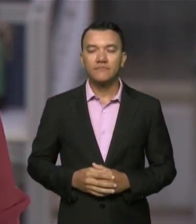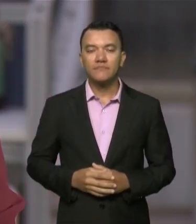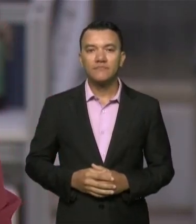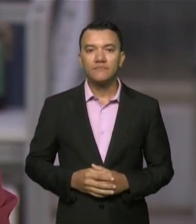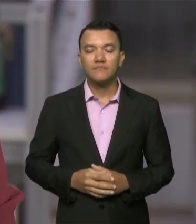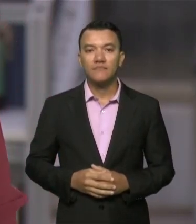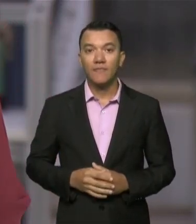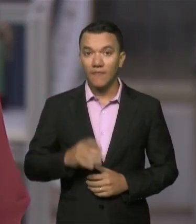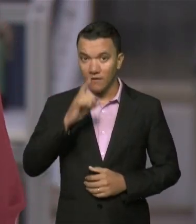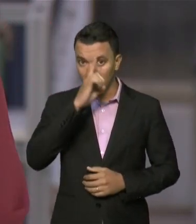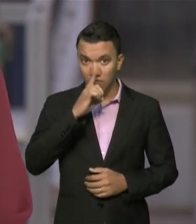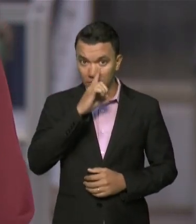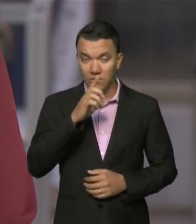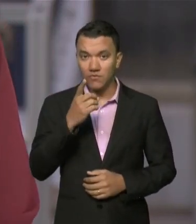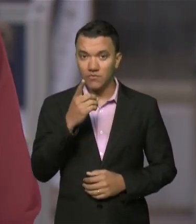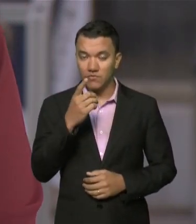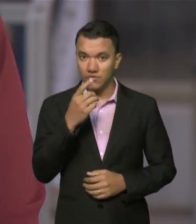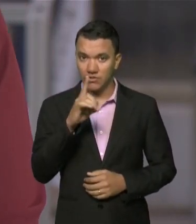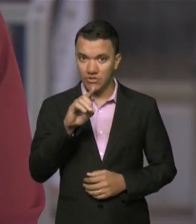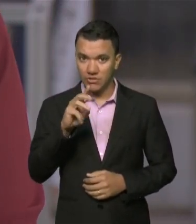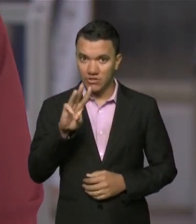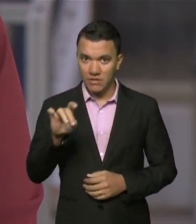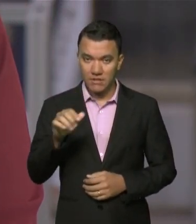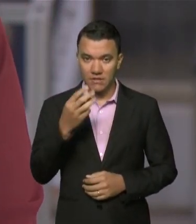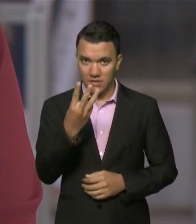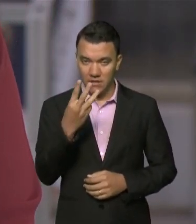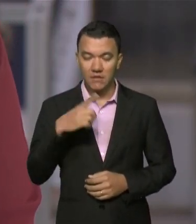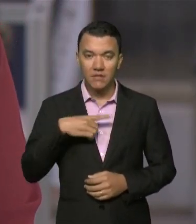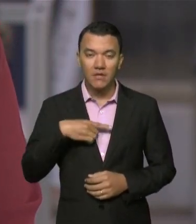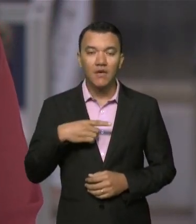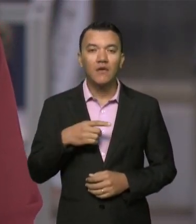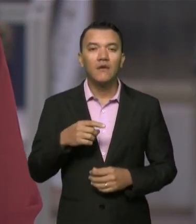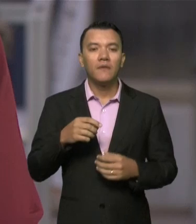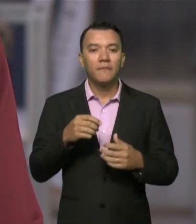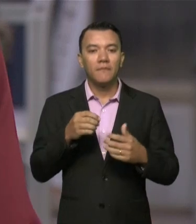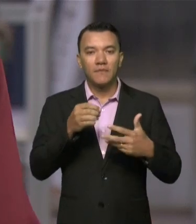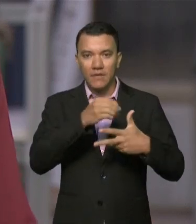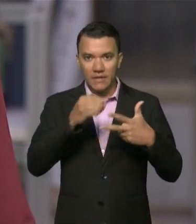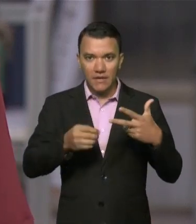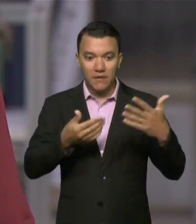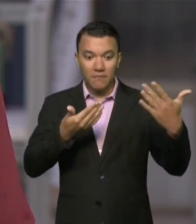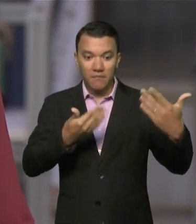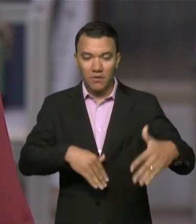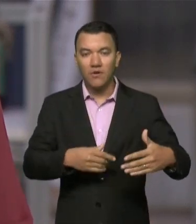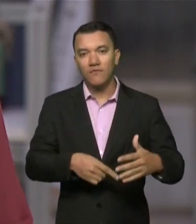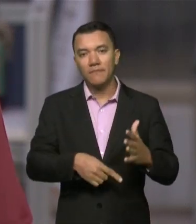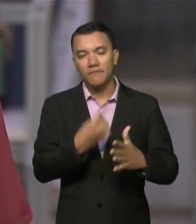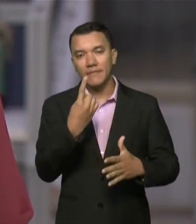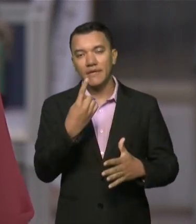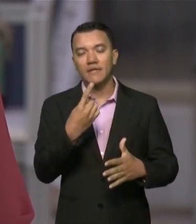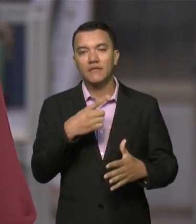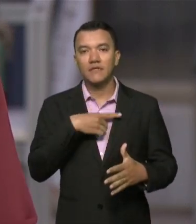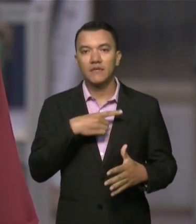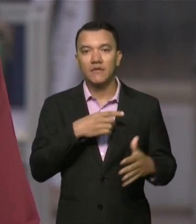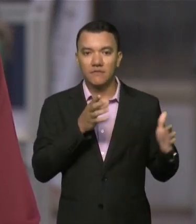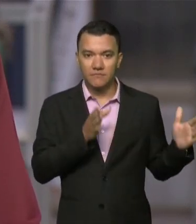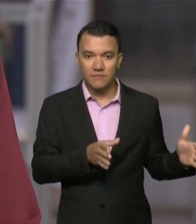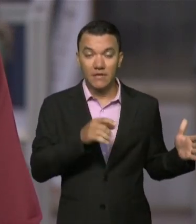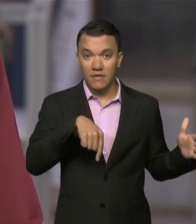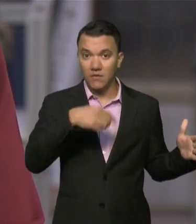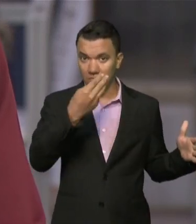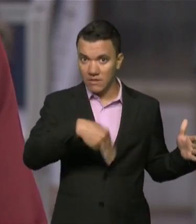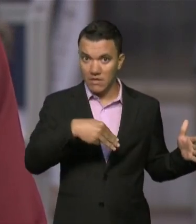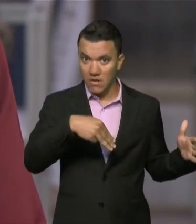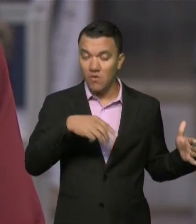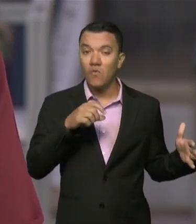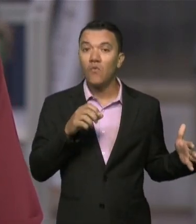E no domingo, 3 de novembro, vai ser realizada a primeira etapa de provas do Exame Nacional do Ensino Médio no Maranhão. Mais